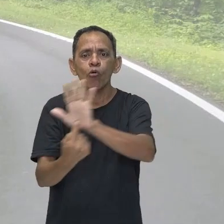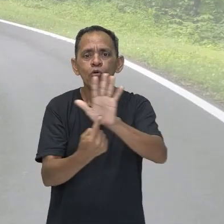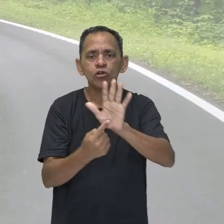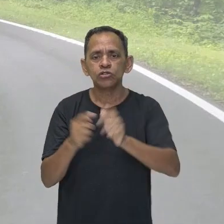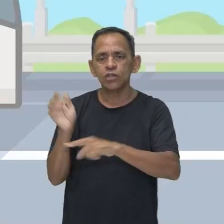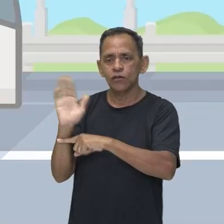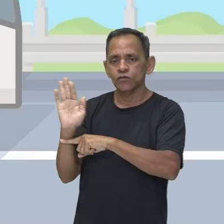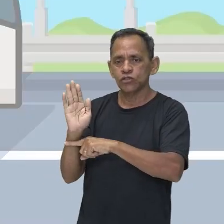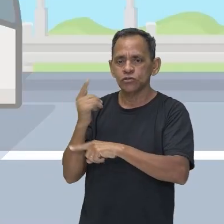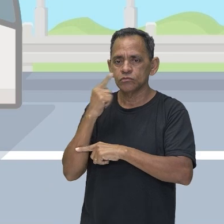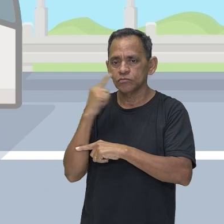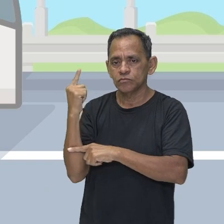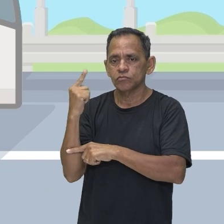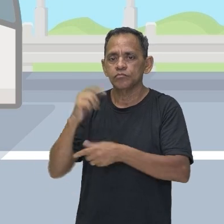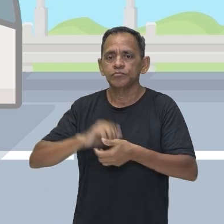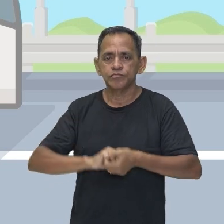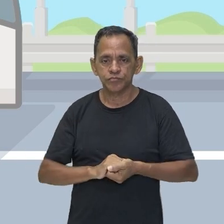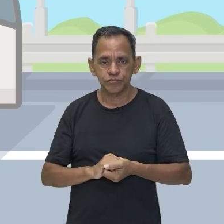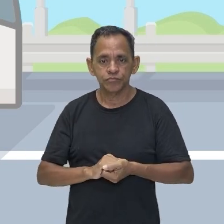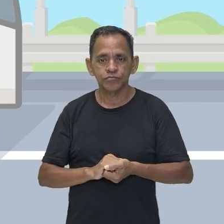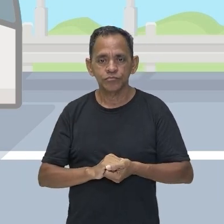olhada.